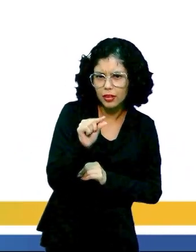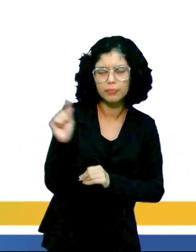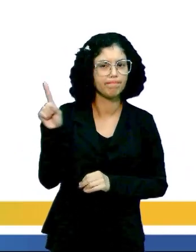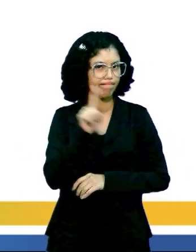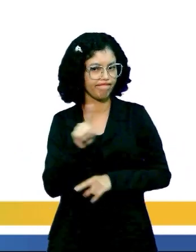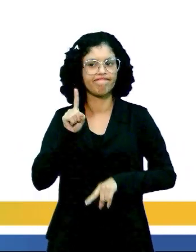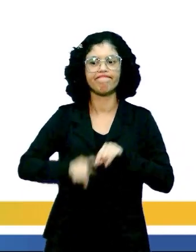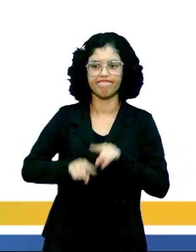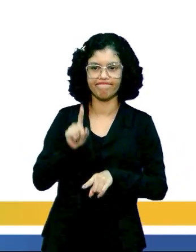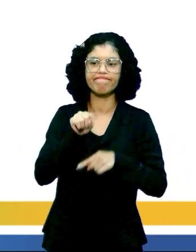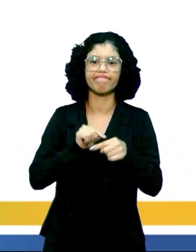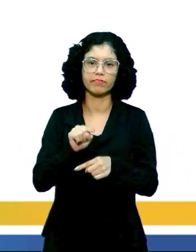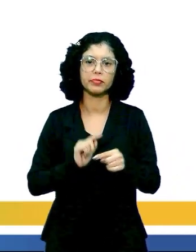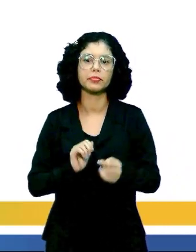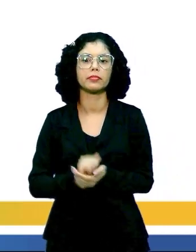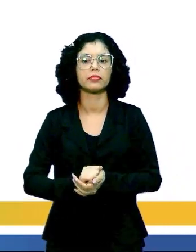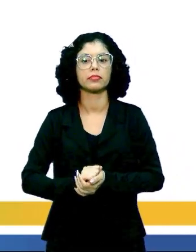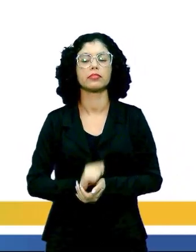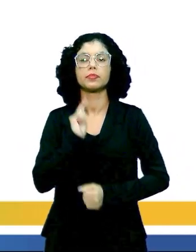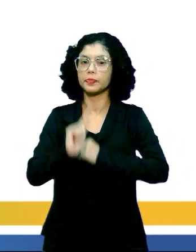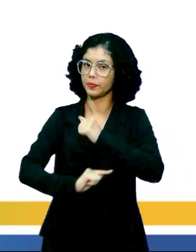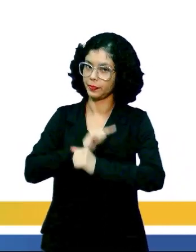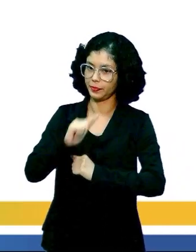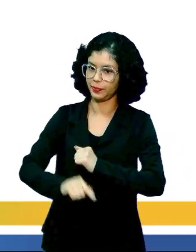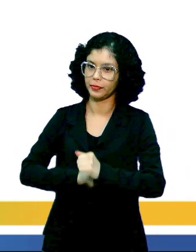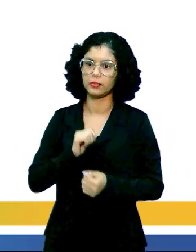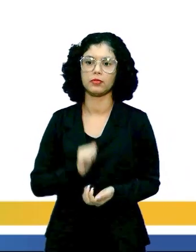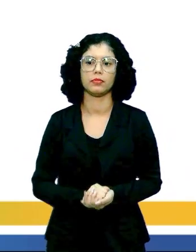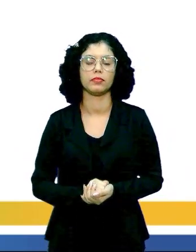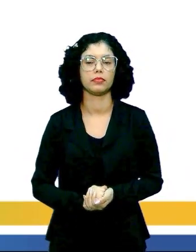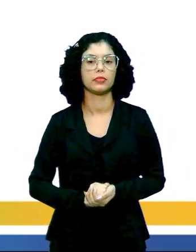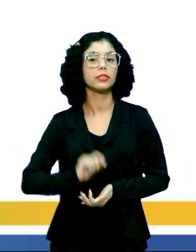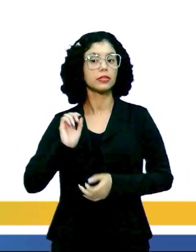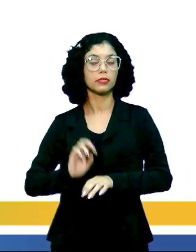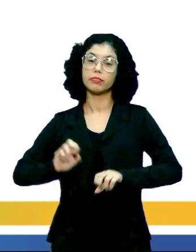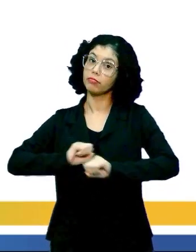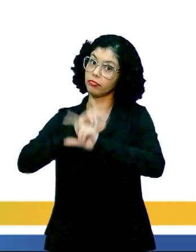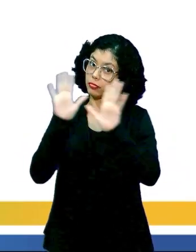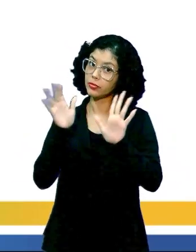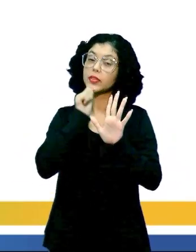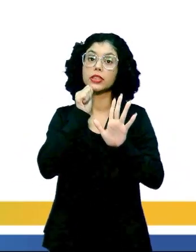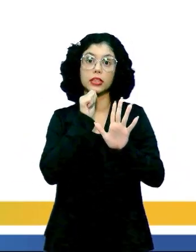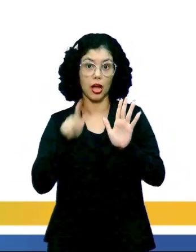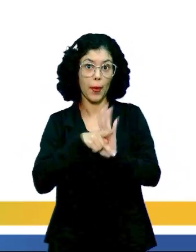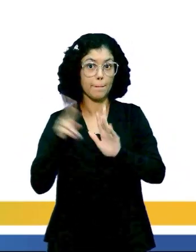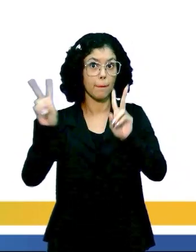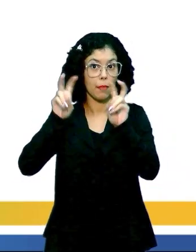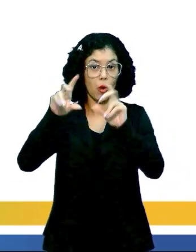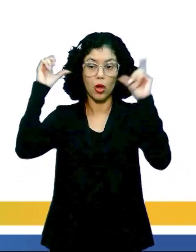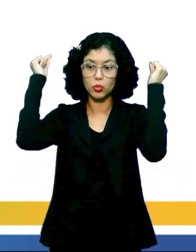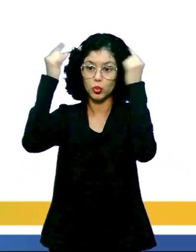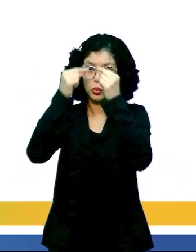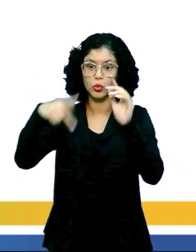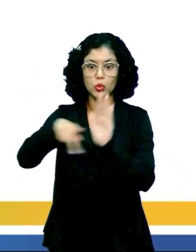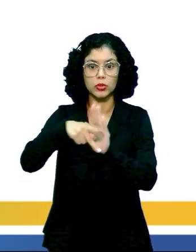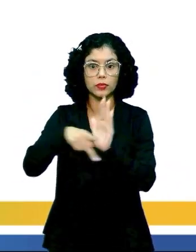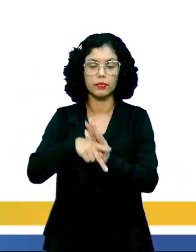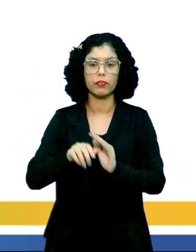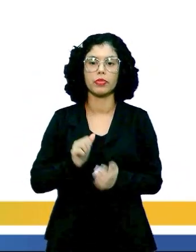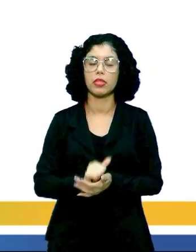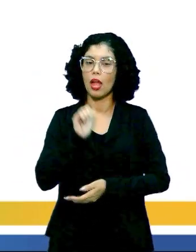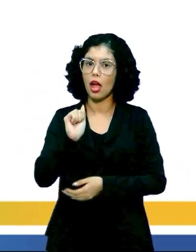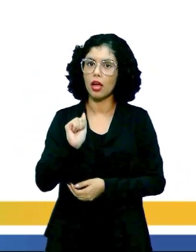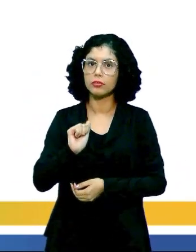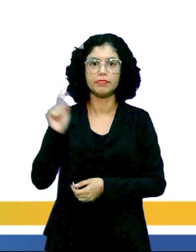não divisível se chamaria átomo. É tanto que a palavra átomo, ela provém do grego, o ar quer dizer